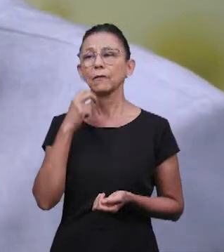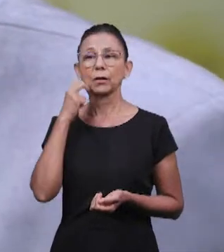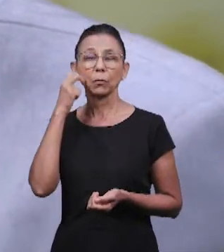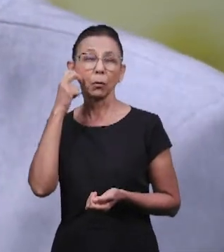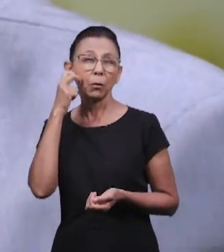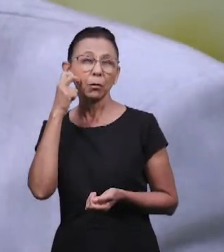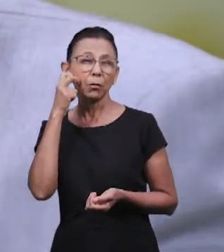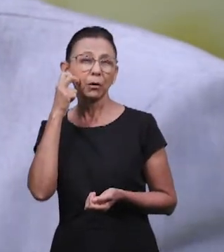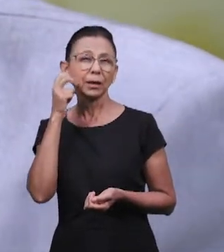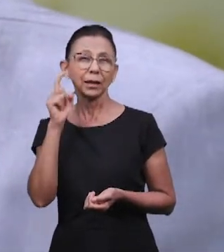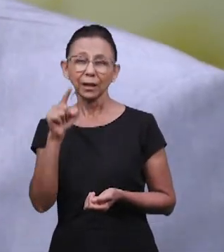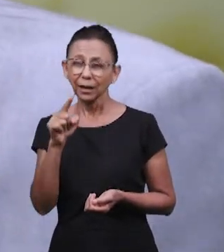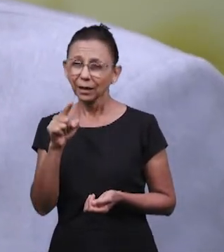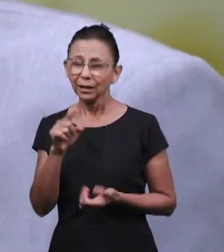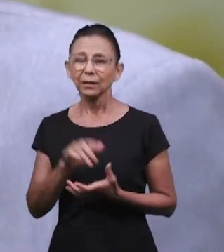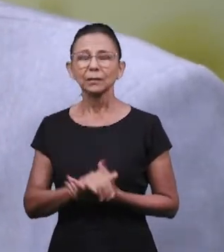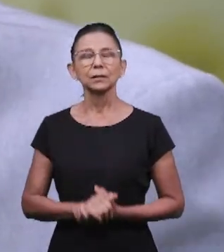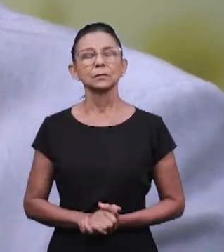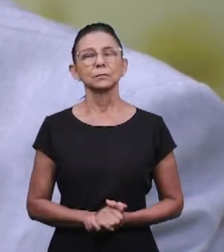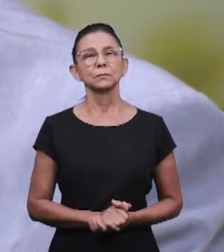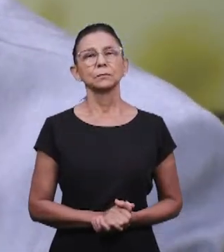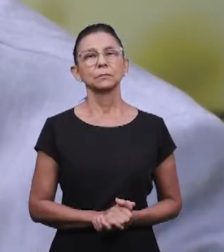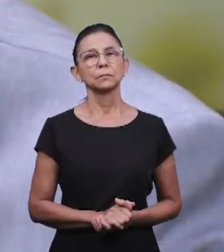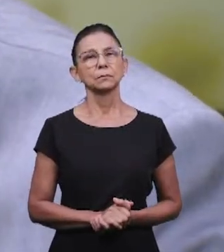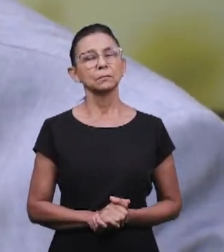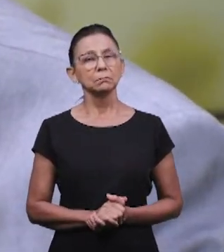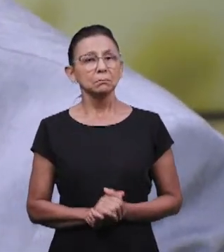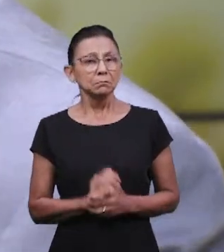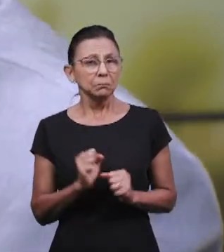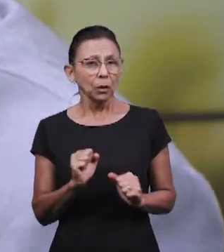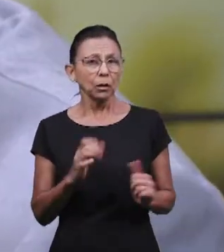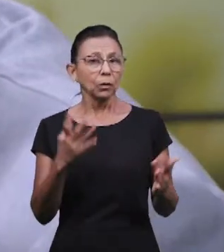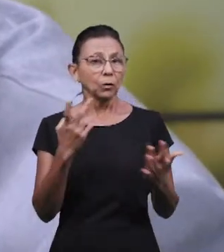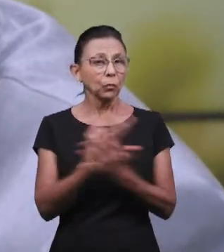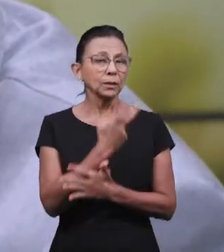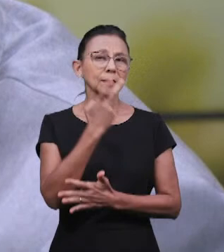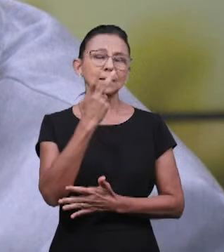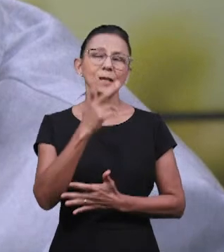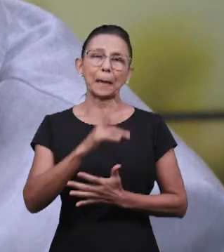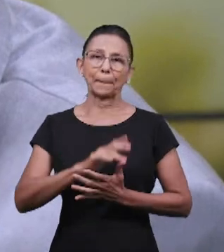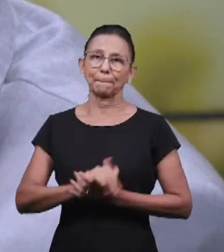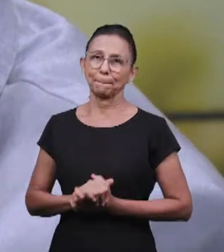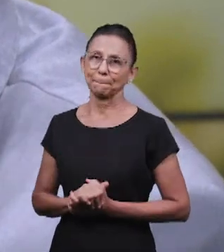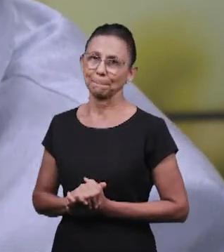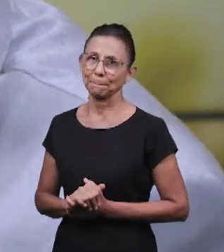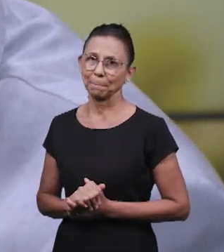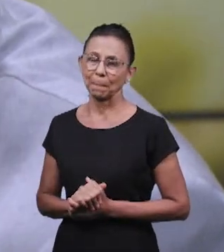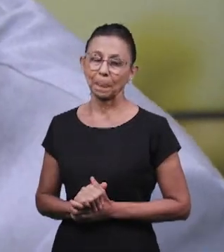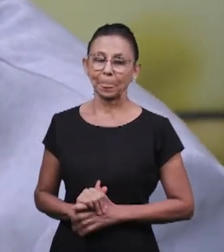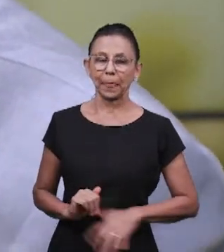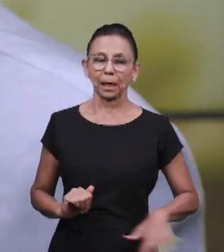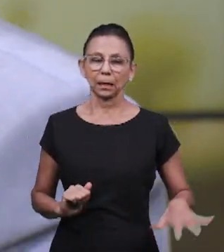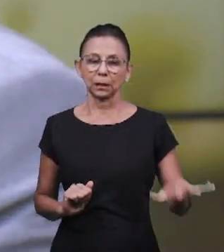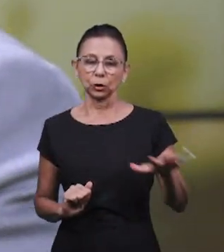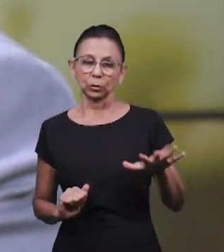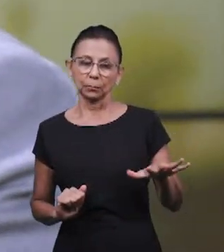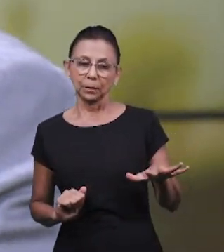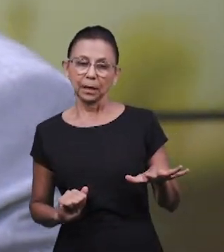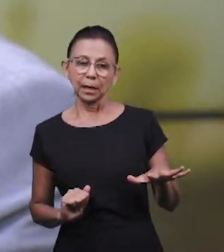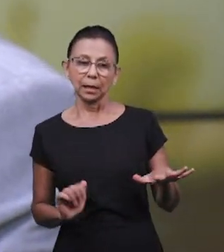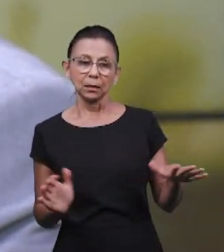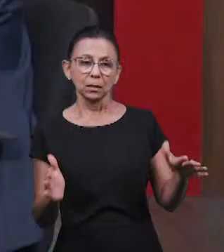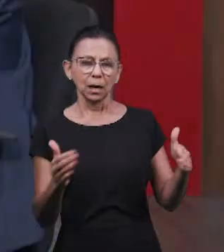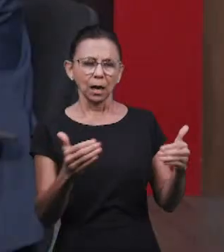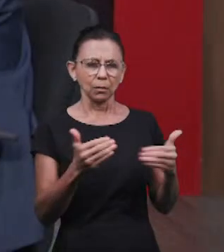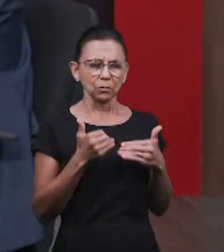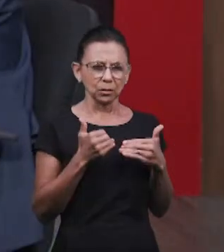dizer, pode acontecer que num ambiente se manifeste um sinal de autismo e no outro não?